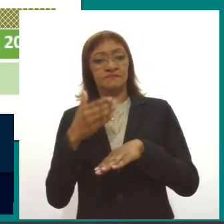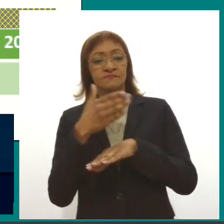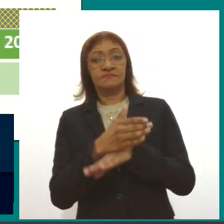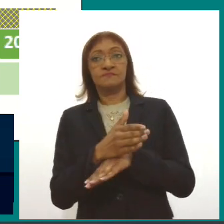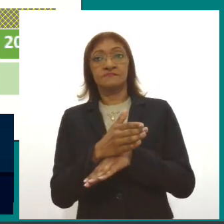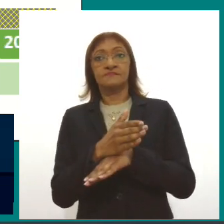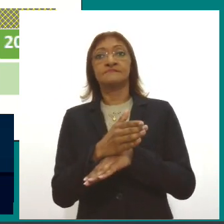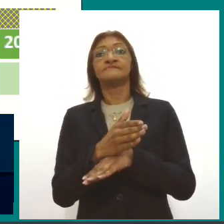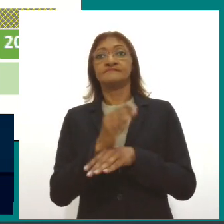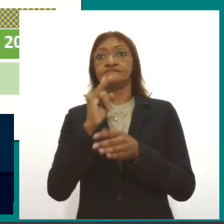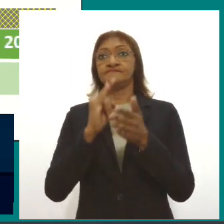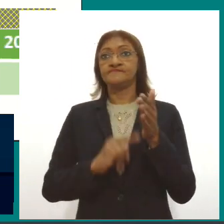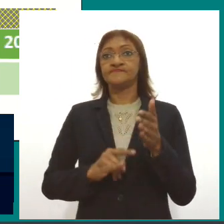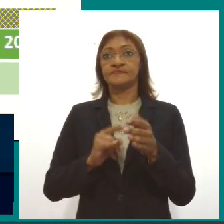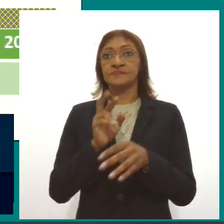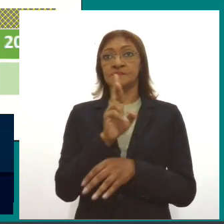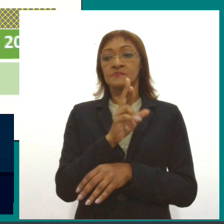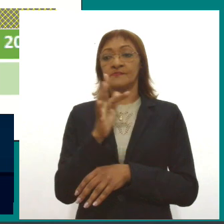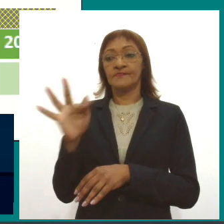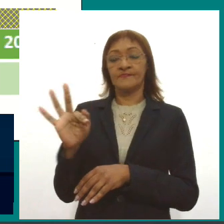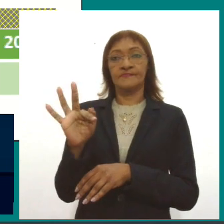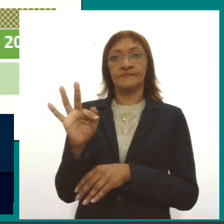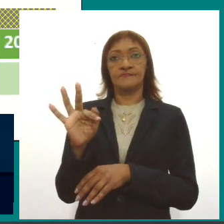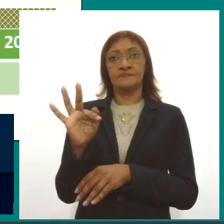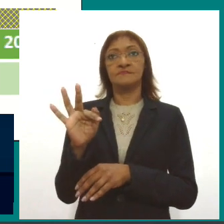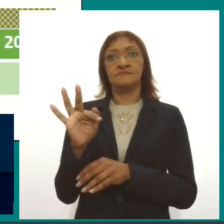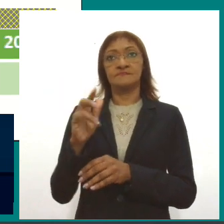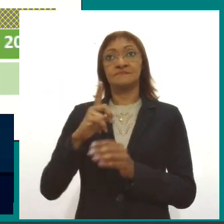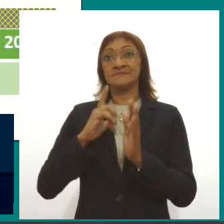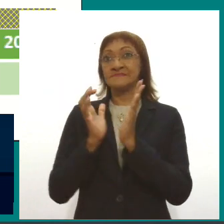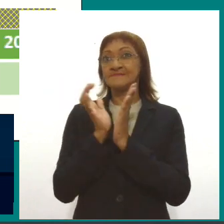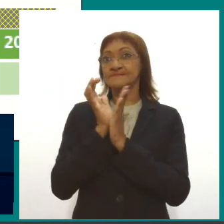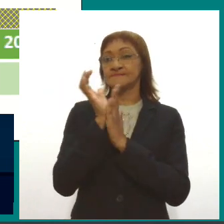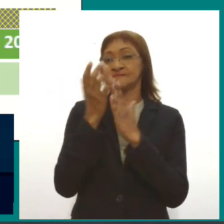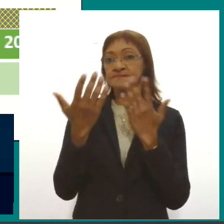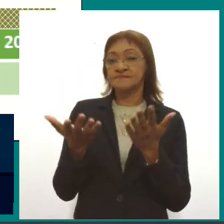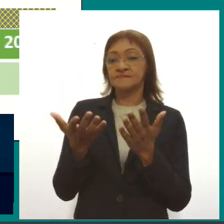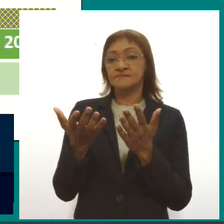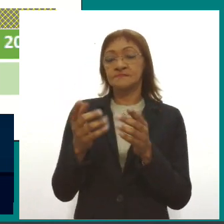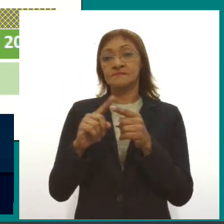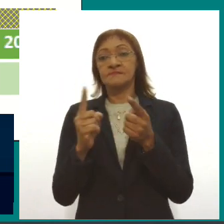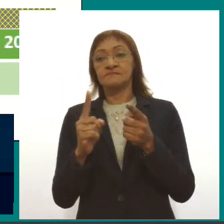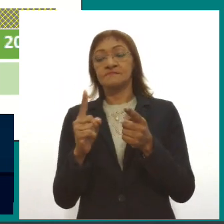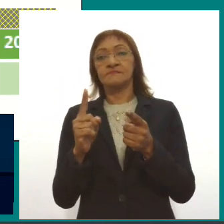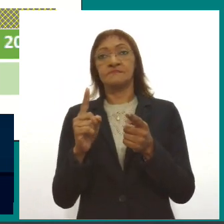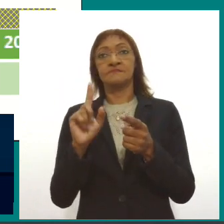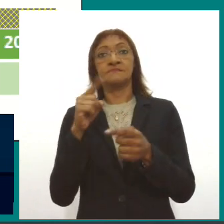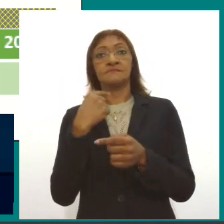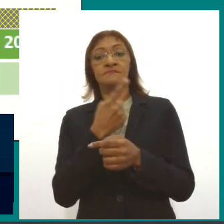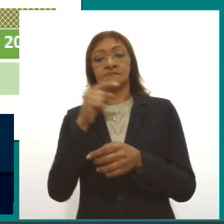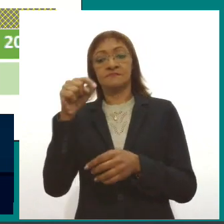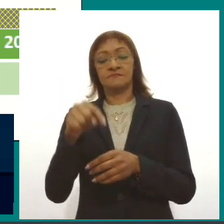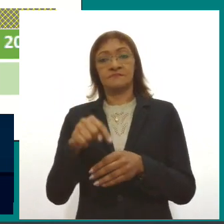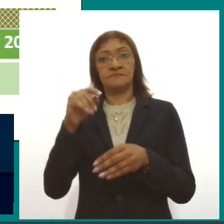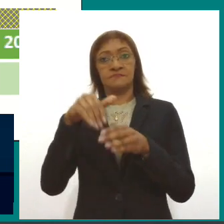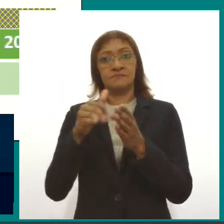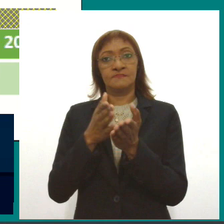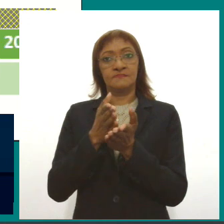federal, e o sistema é muito burocrático. Tendo esse PL aprovado, a gente vai poder